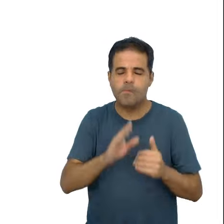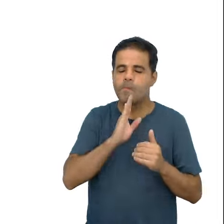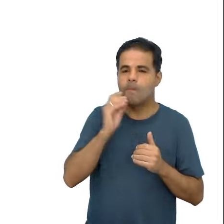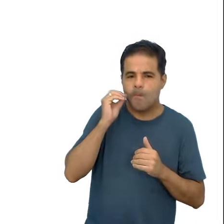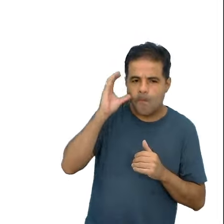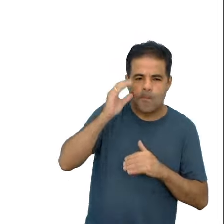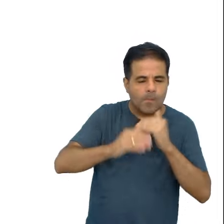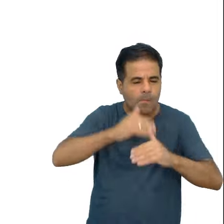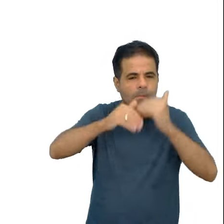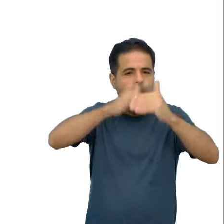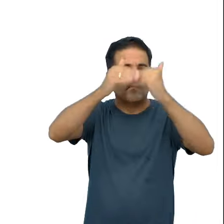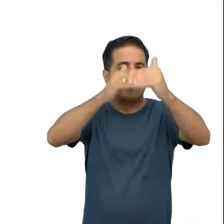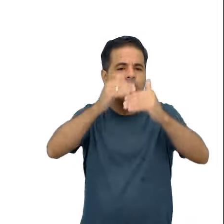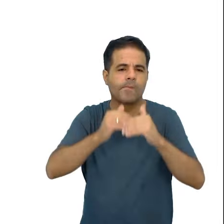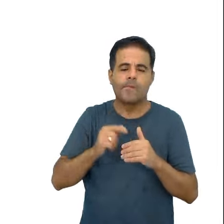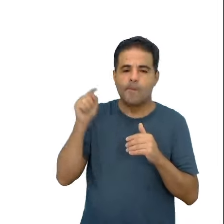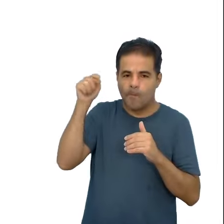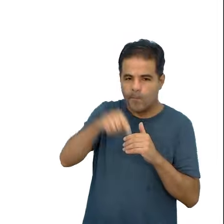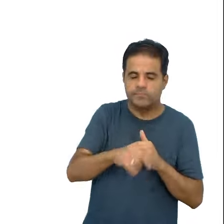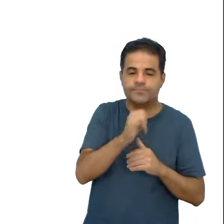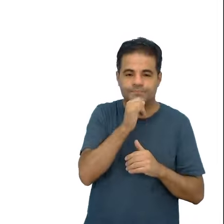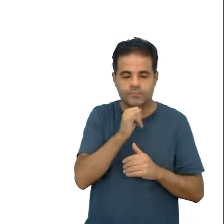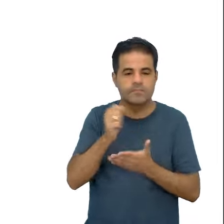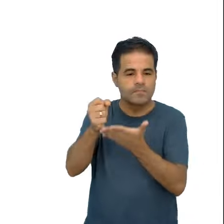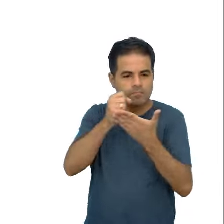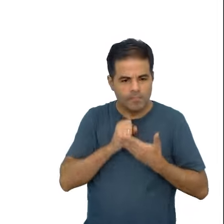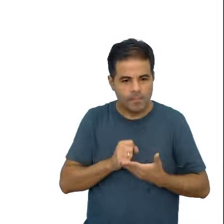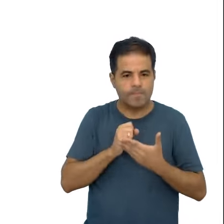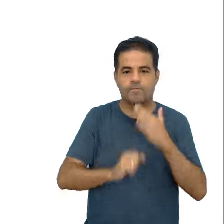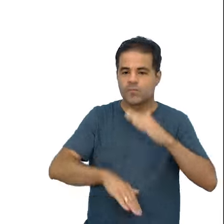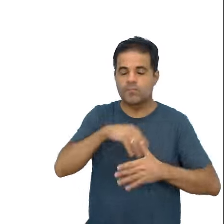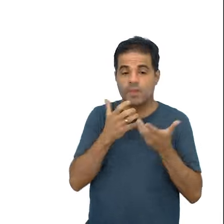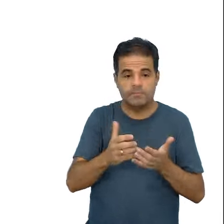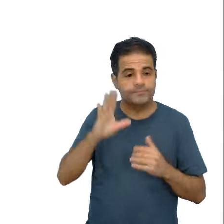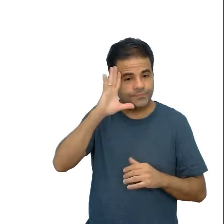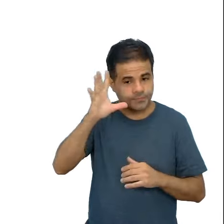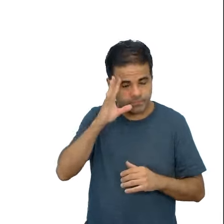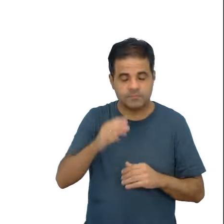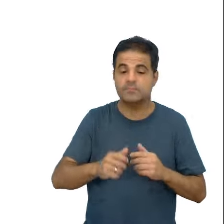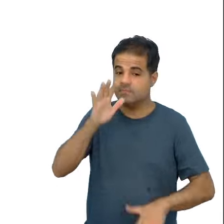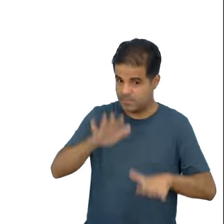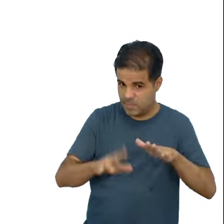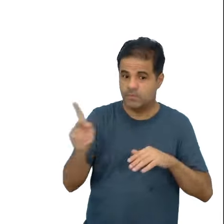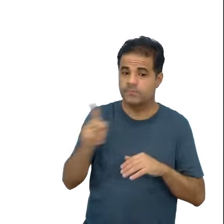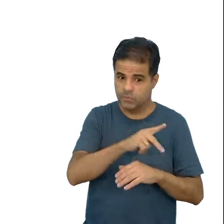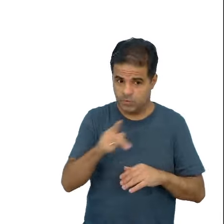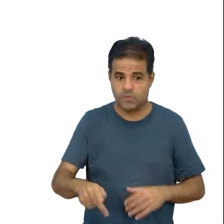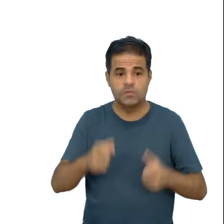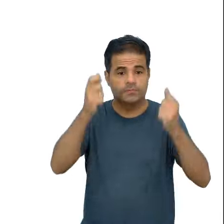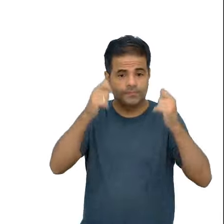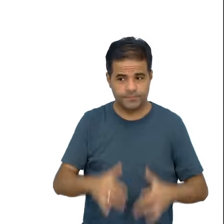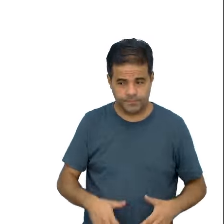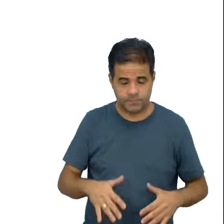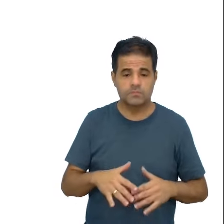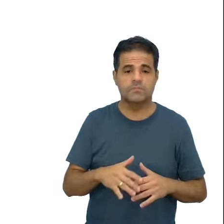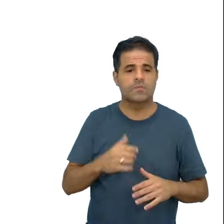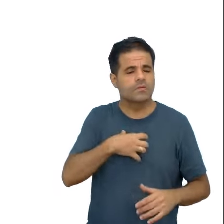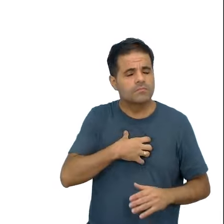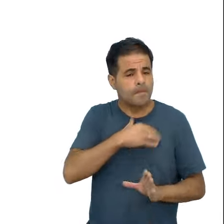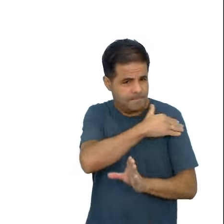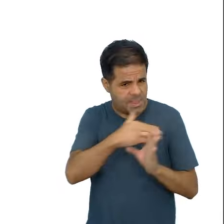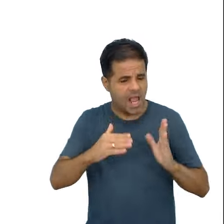mais avançado. E aqui eu trago exemplos, né? Queria pensar com vocês. Às vezes os professores, eu que estou, né, como metade